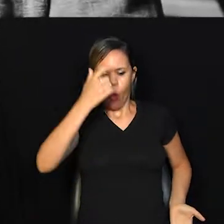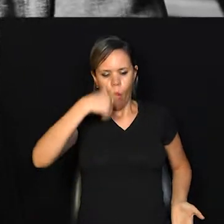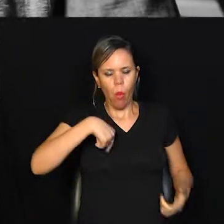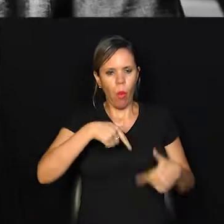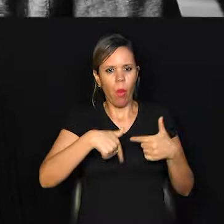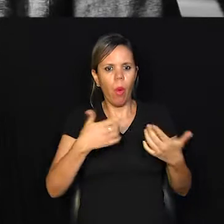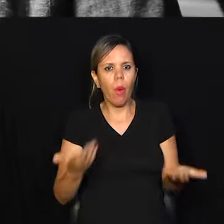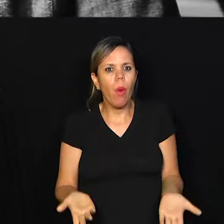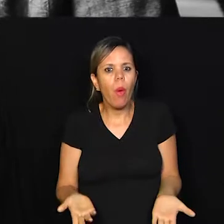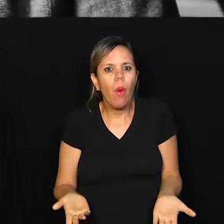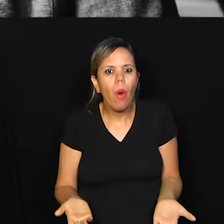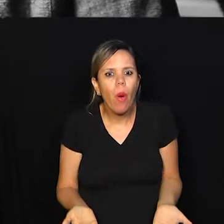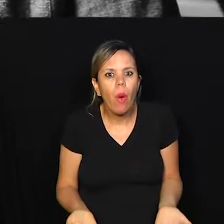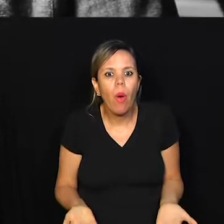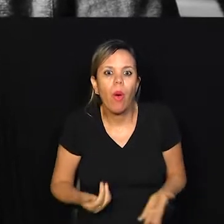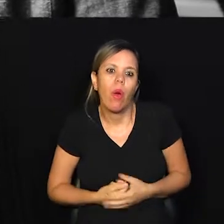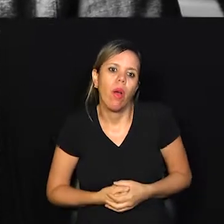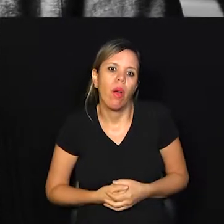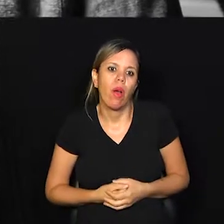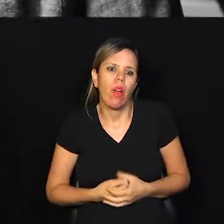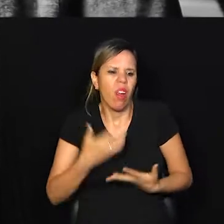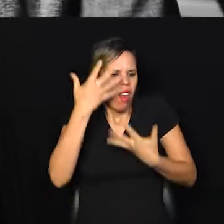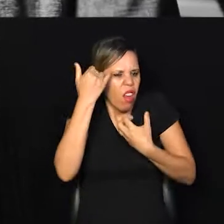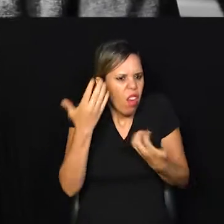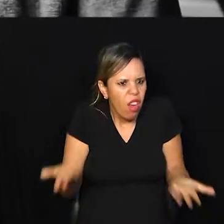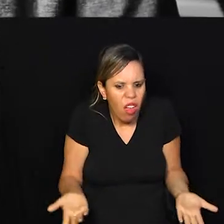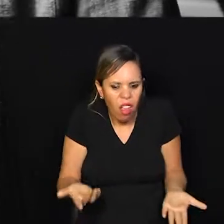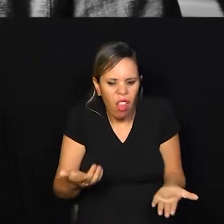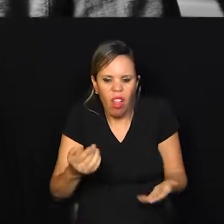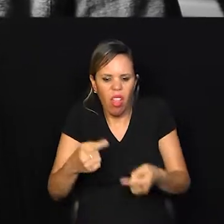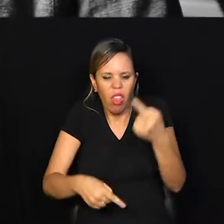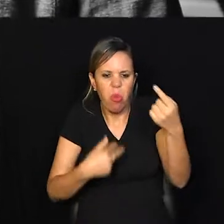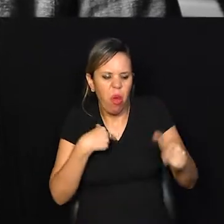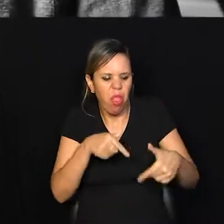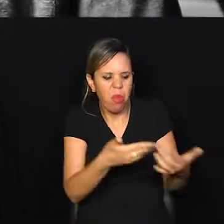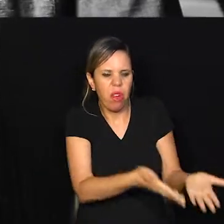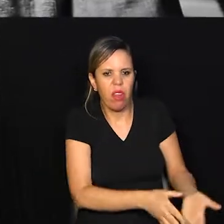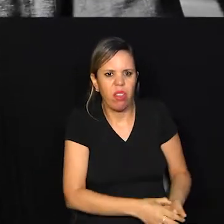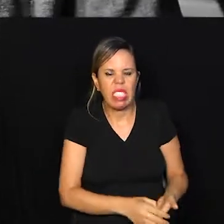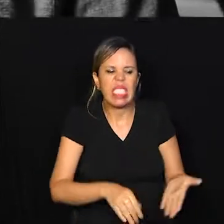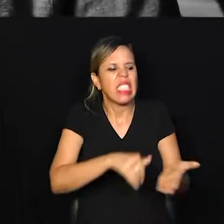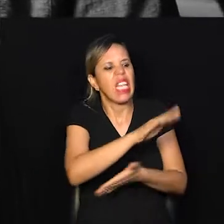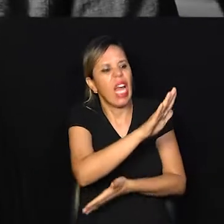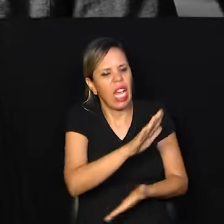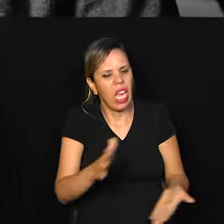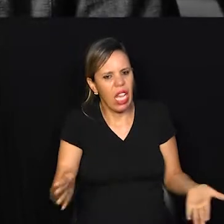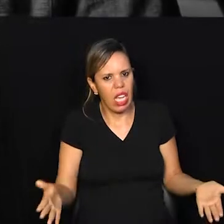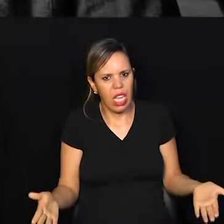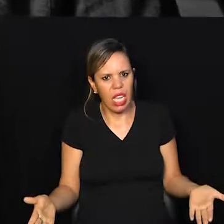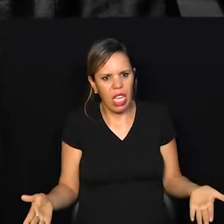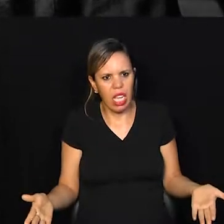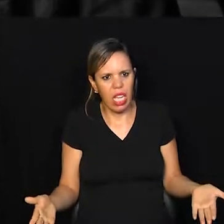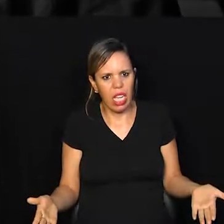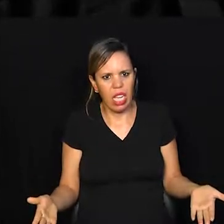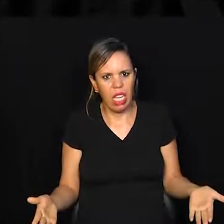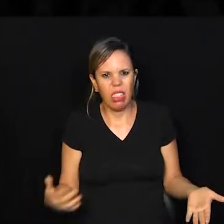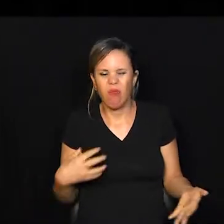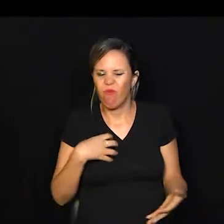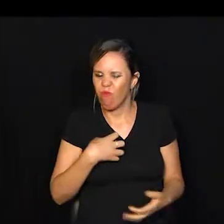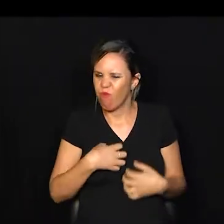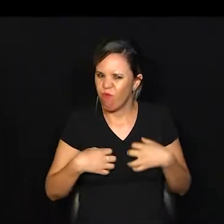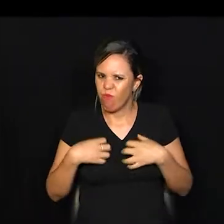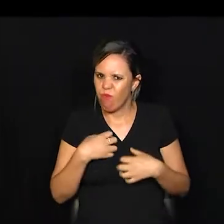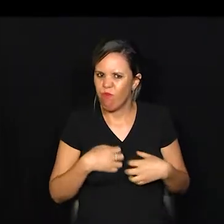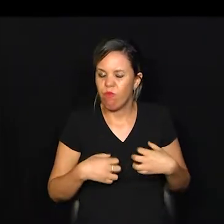trabalho, mas, pô, macaco, seu lugar não é aqui, sai daqui, isso machucou